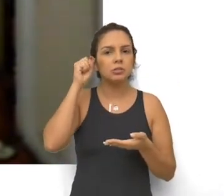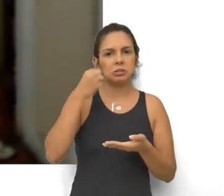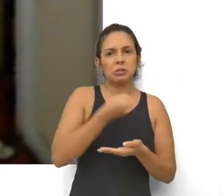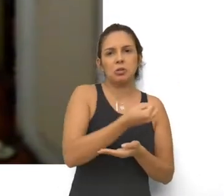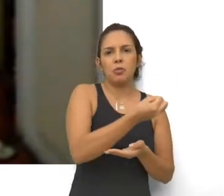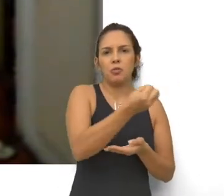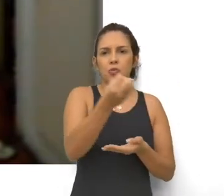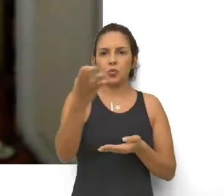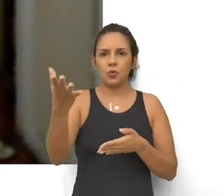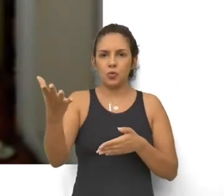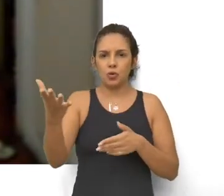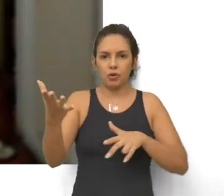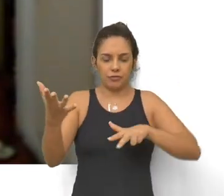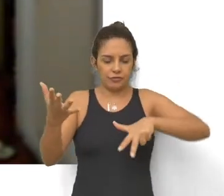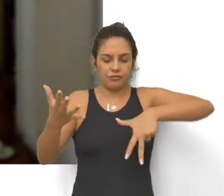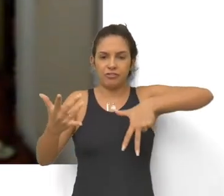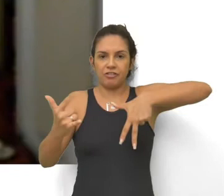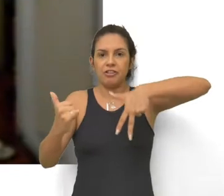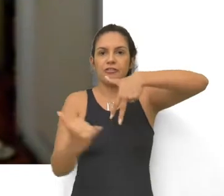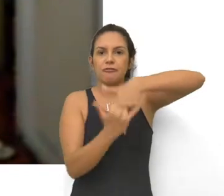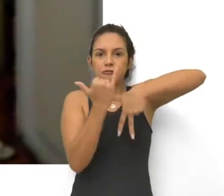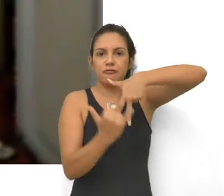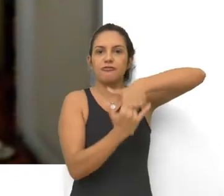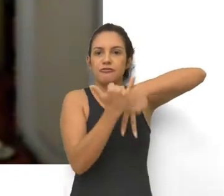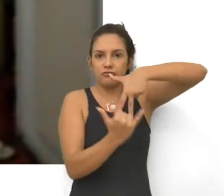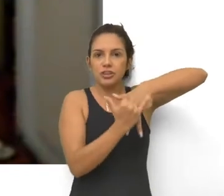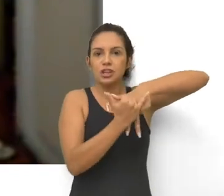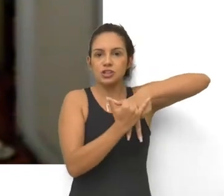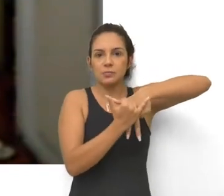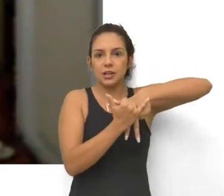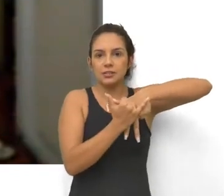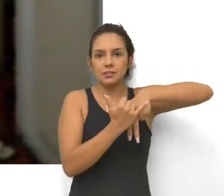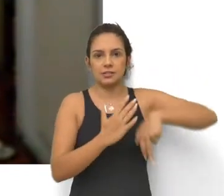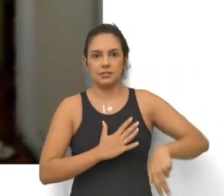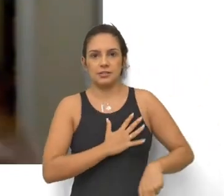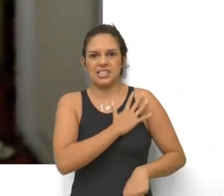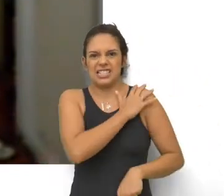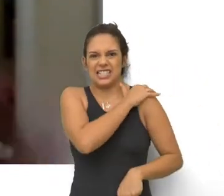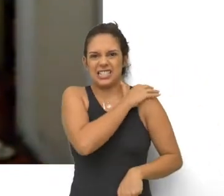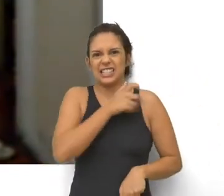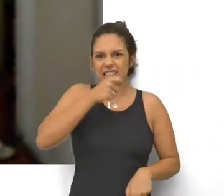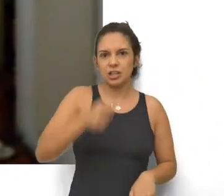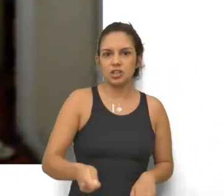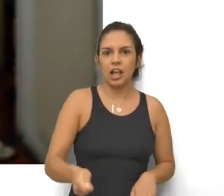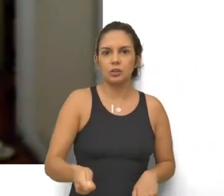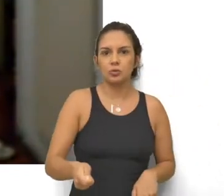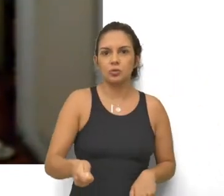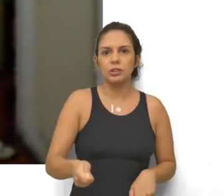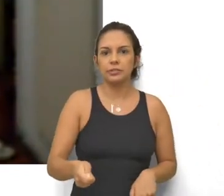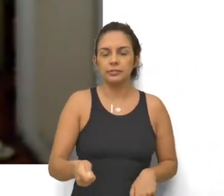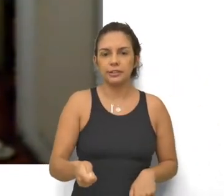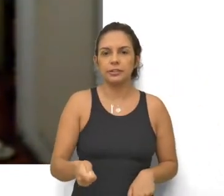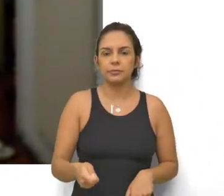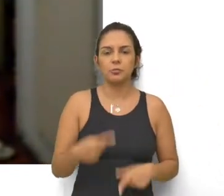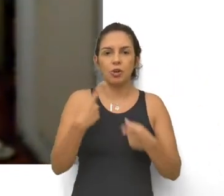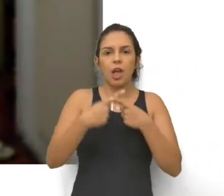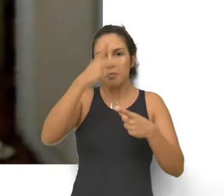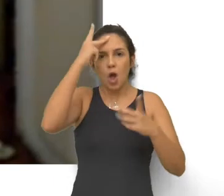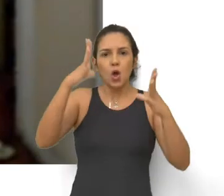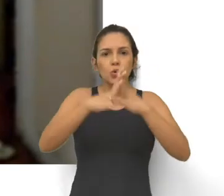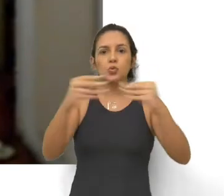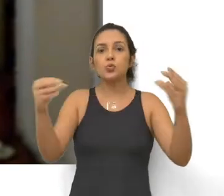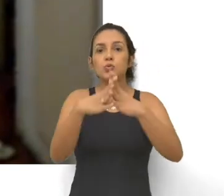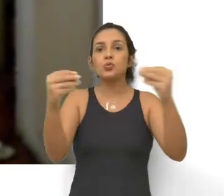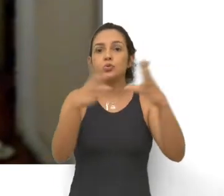de vítimas da ditadura, de pessoas torturadas e de pessoas parentes de desaparecidos políticos, não é?